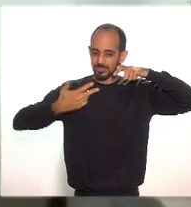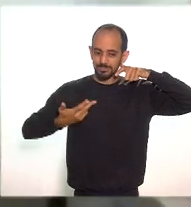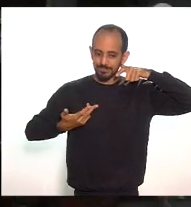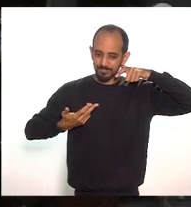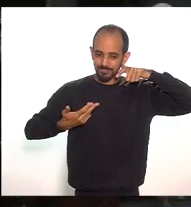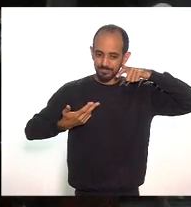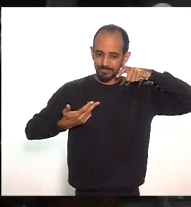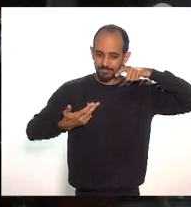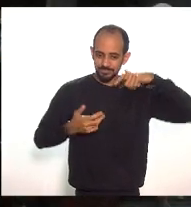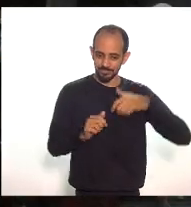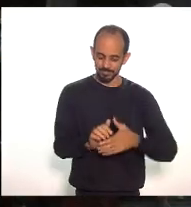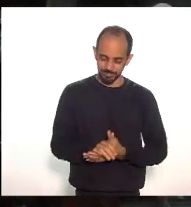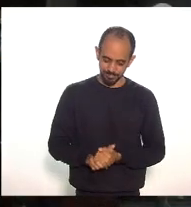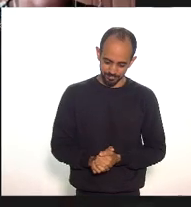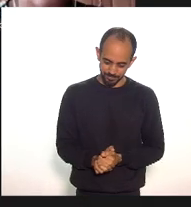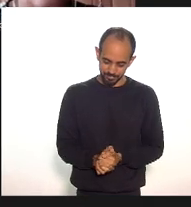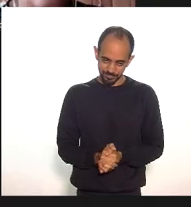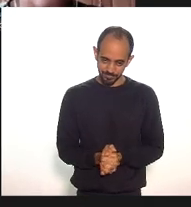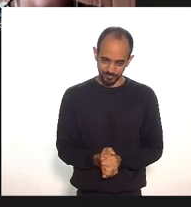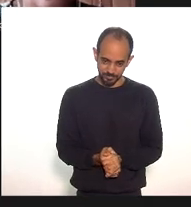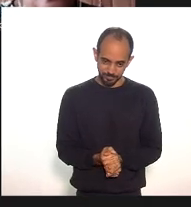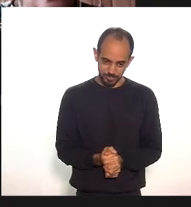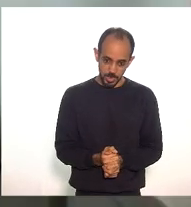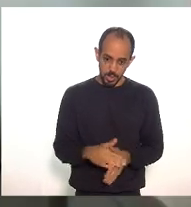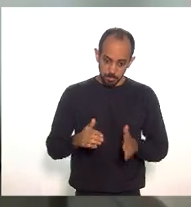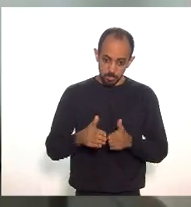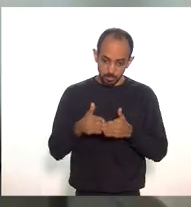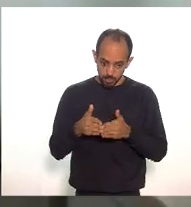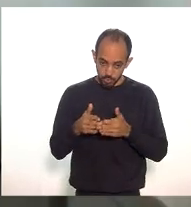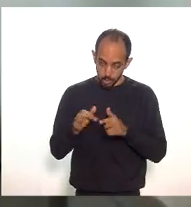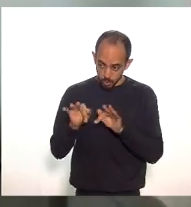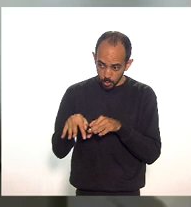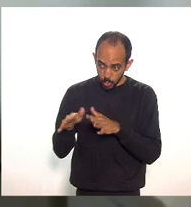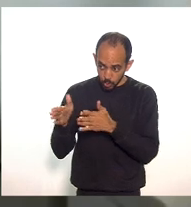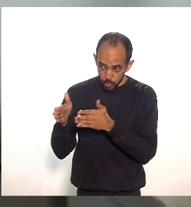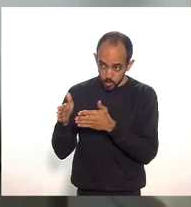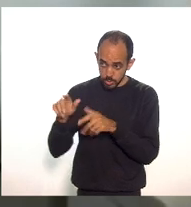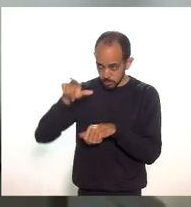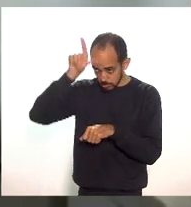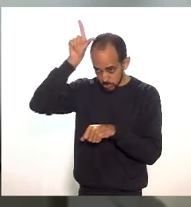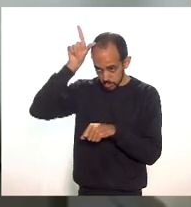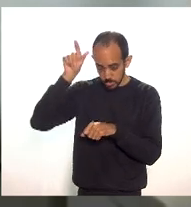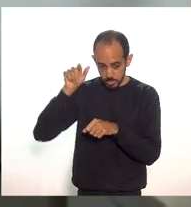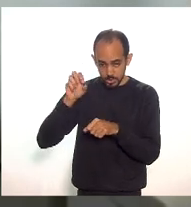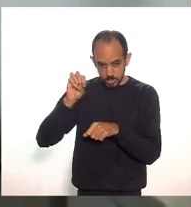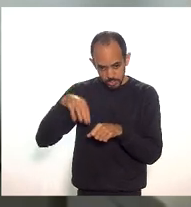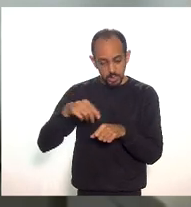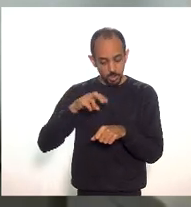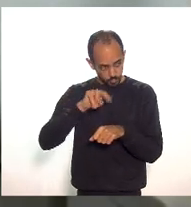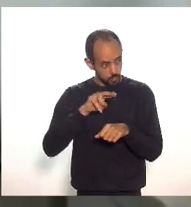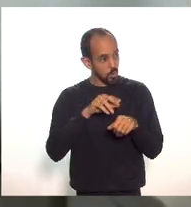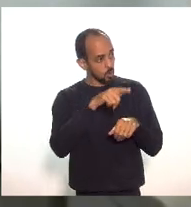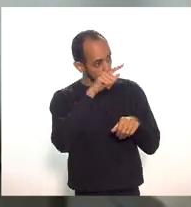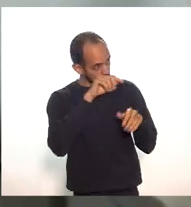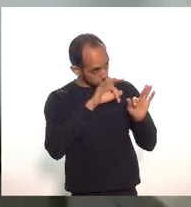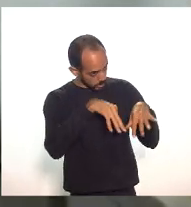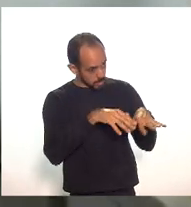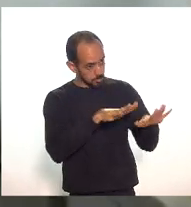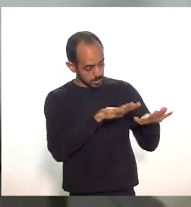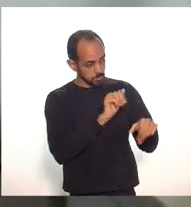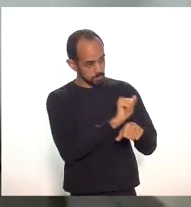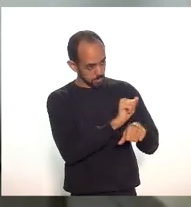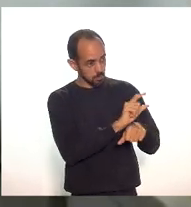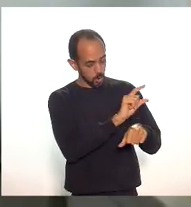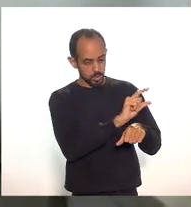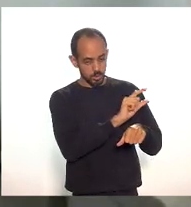vamos para concluir por favor tá Há muitos o o capacete tira o